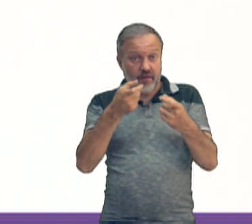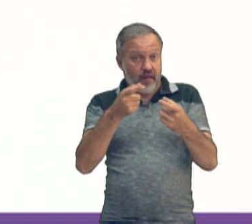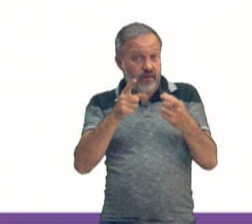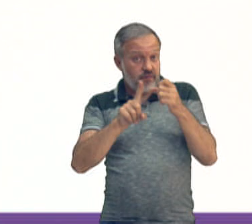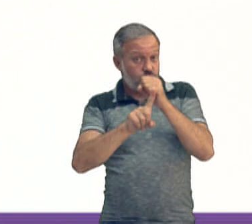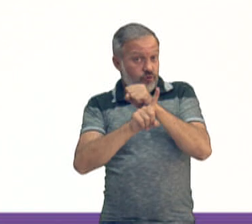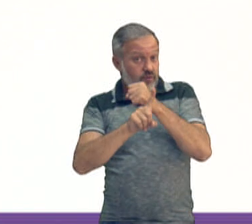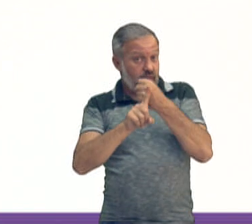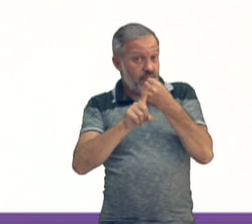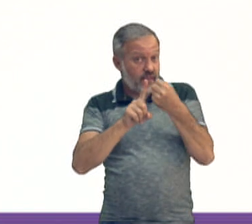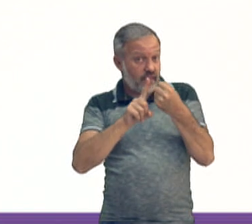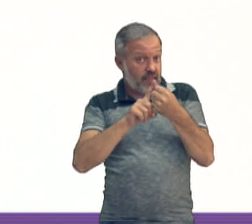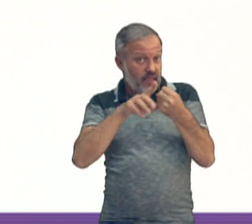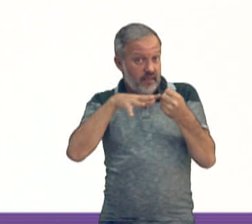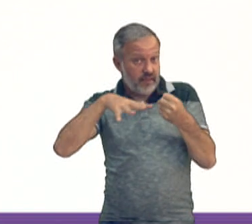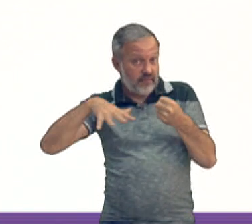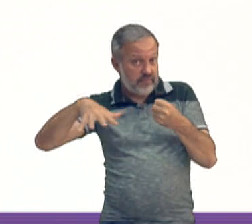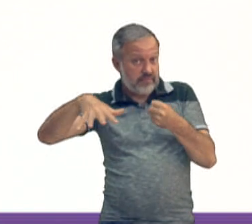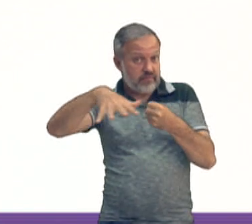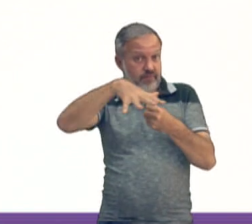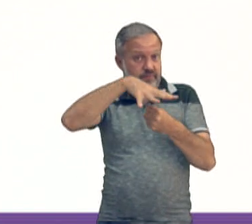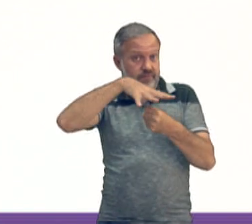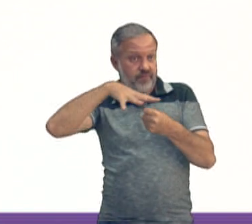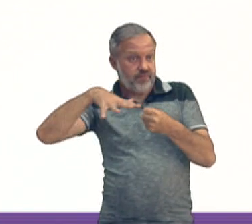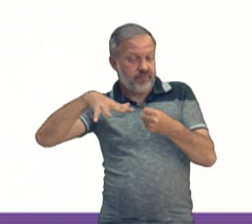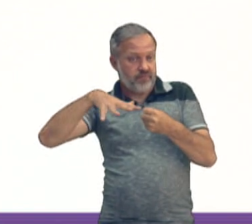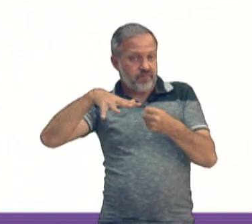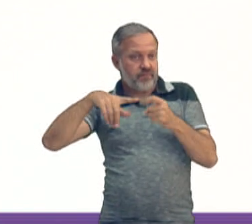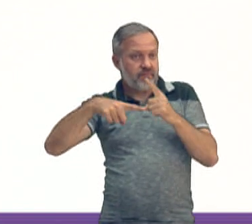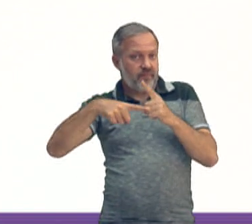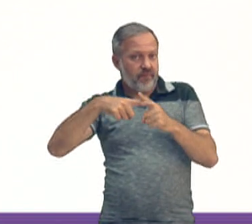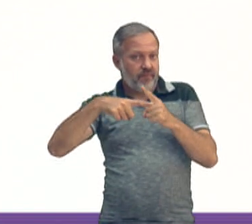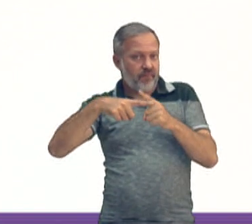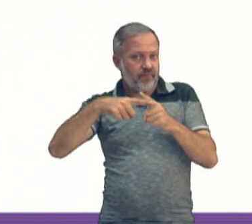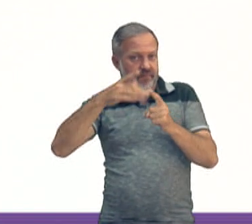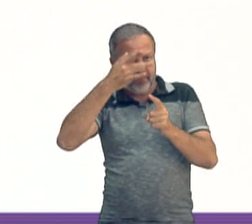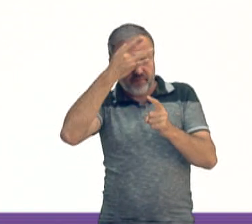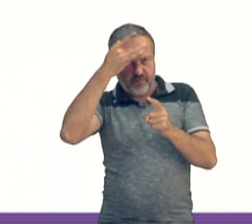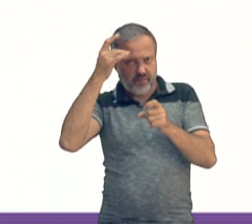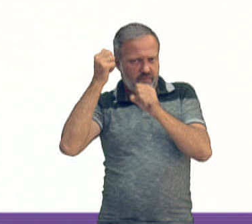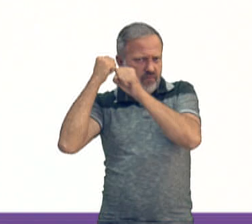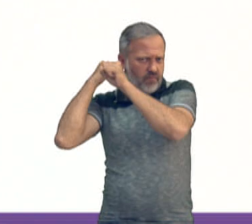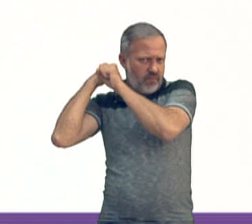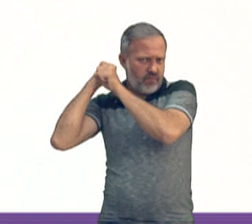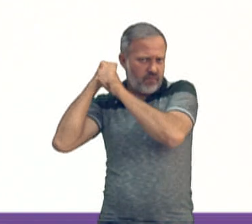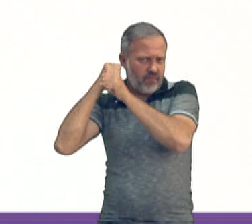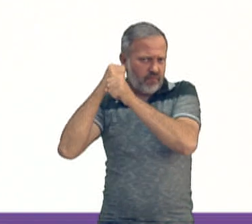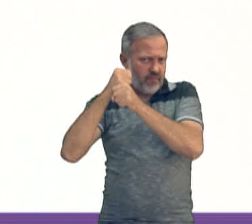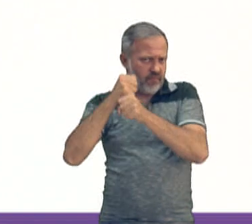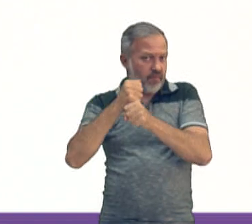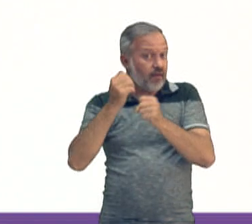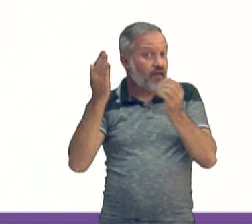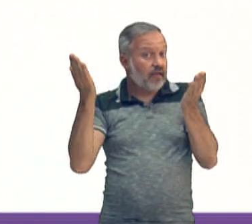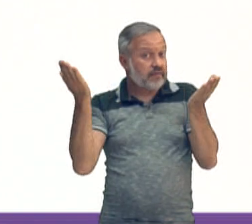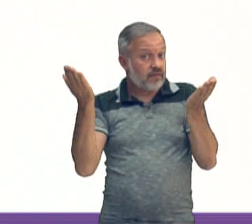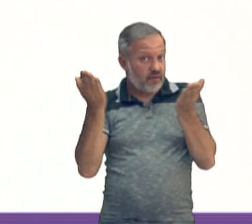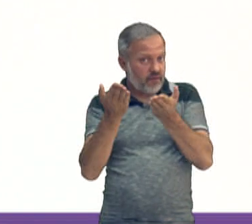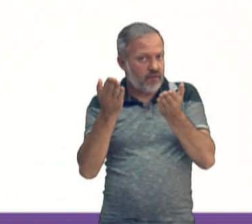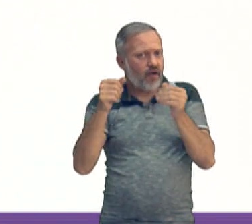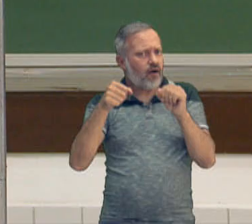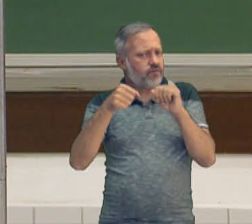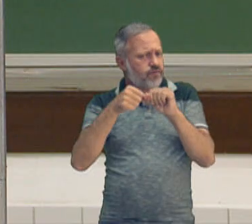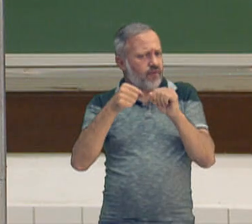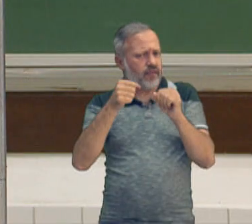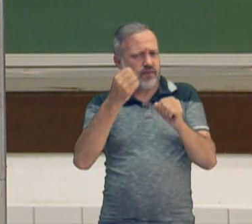da humanidade. Seres humanos, desde a antiguidade, têm se preocupado em fazer coisas úteis, mas também belas